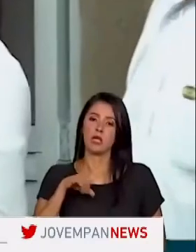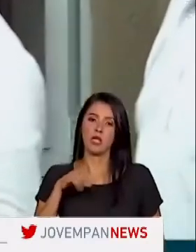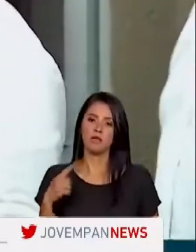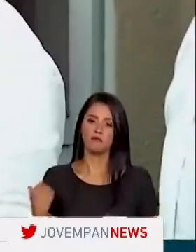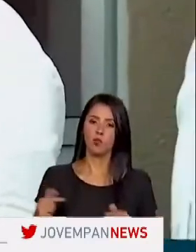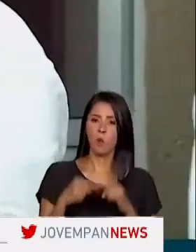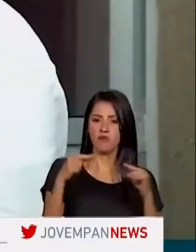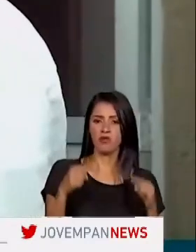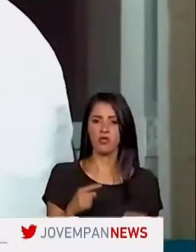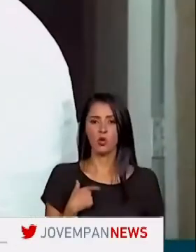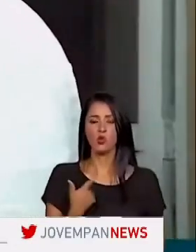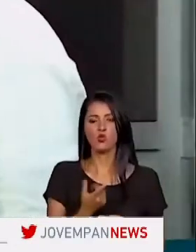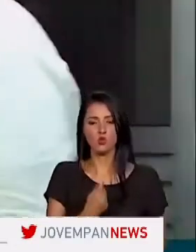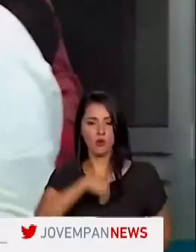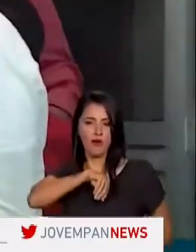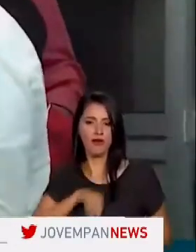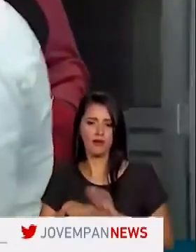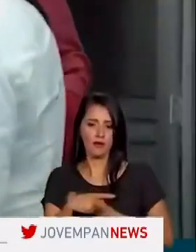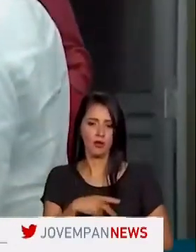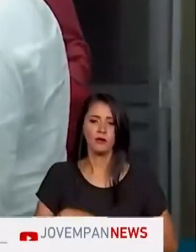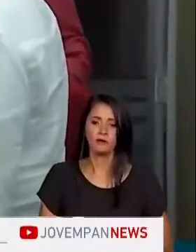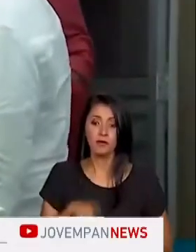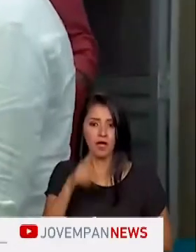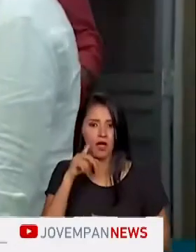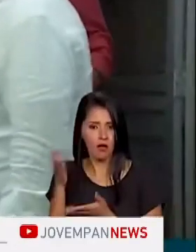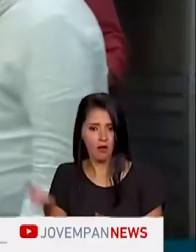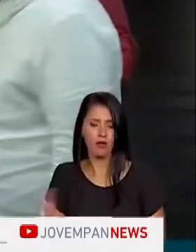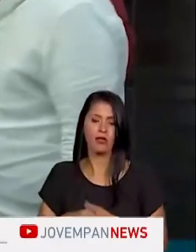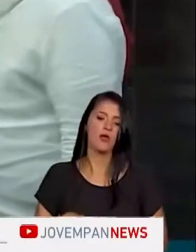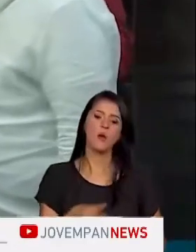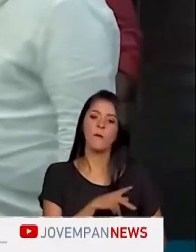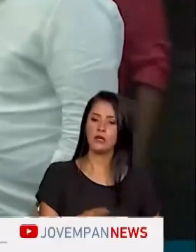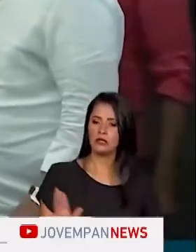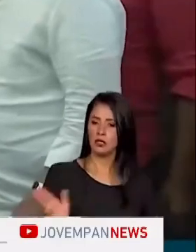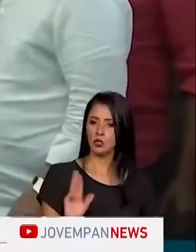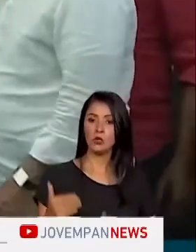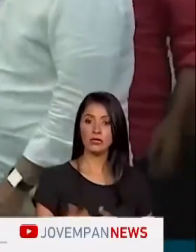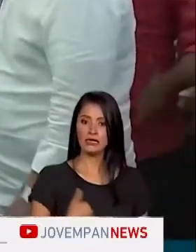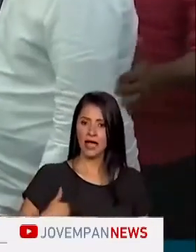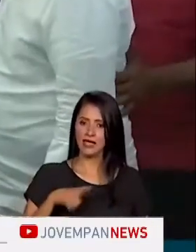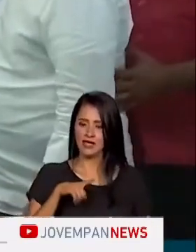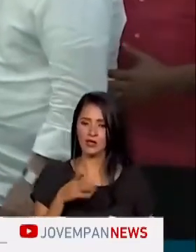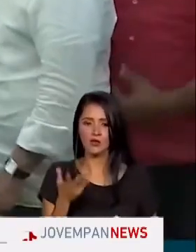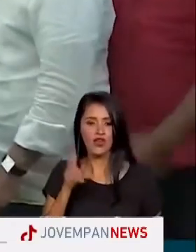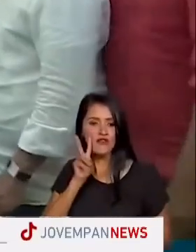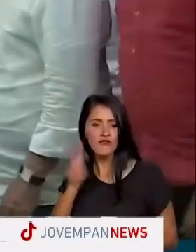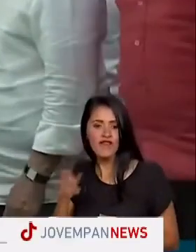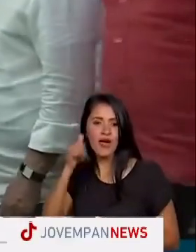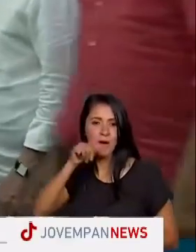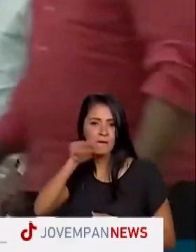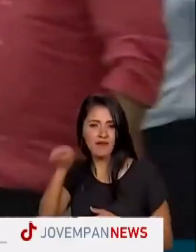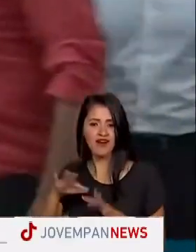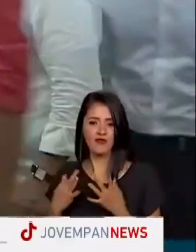aqui, portanto, e agora as empresas cada vez mais comum colocam vasos e outros objetos para evitar que os moradores de rua se concentrem